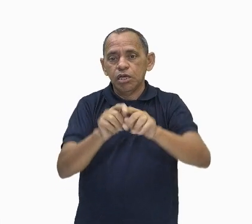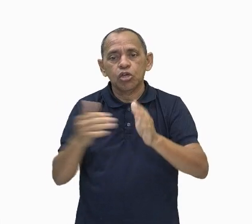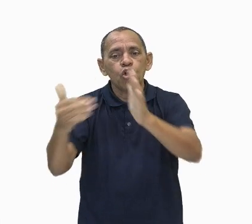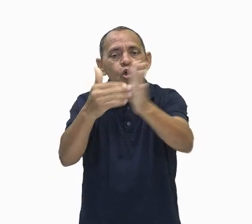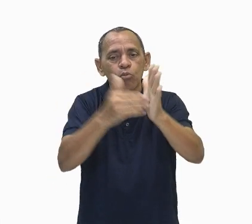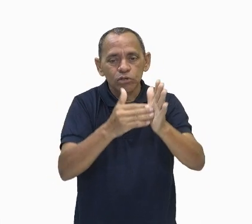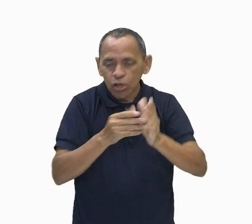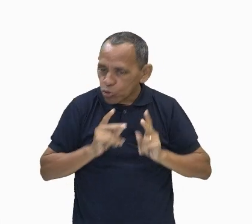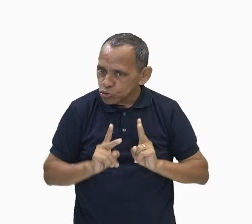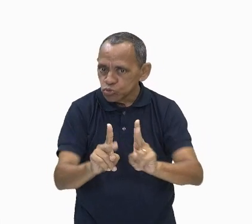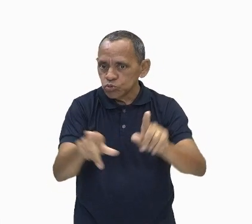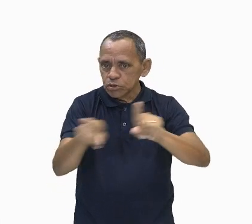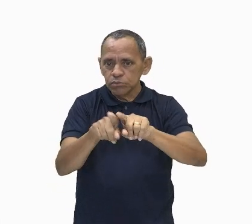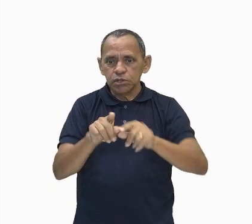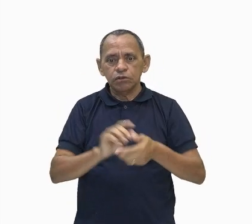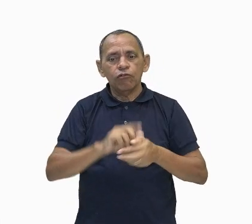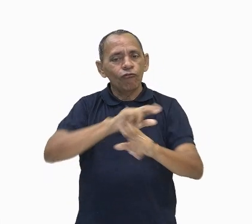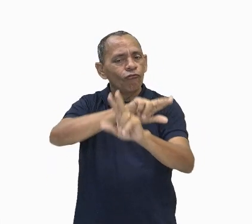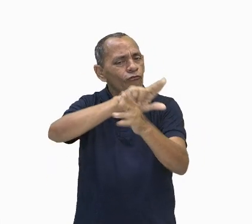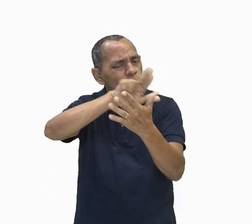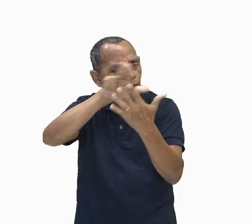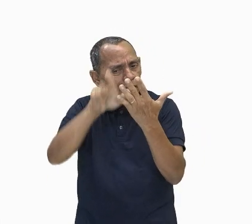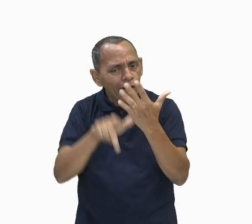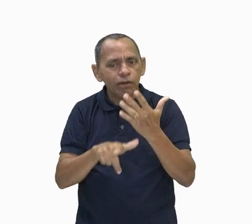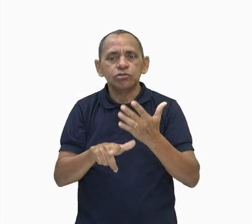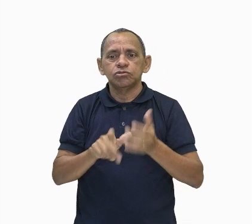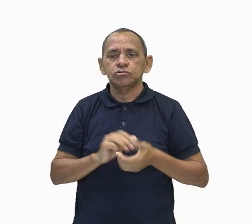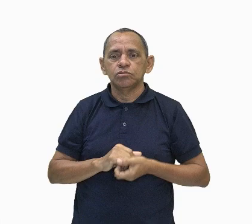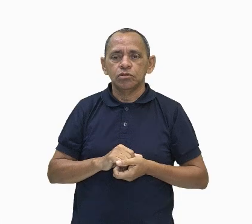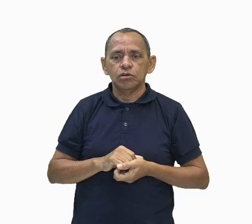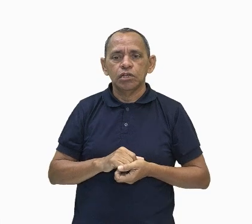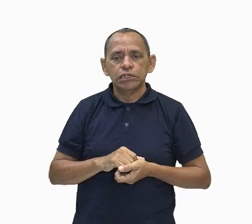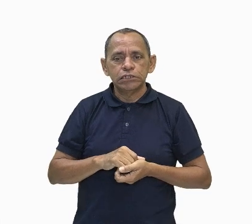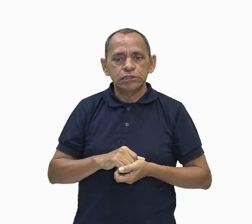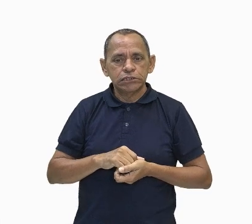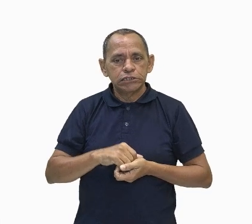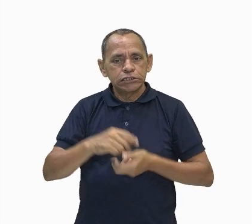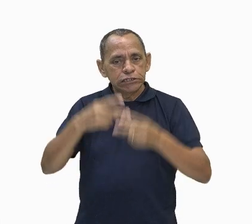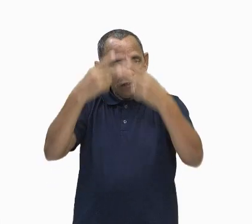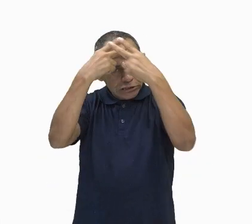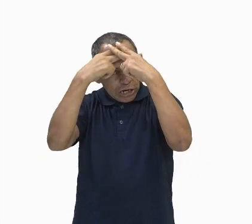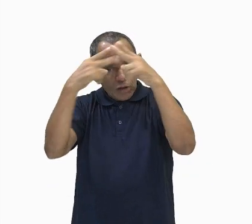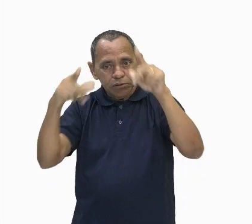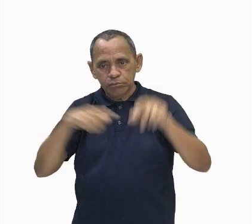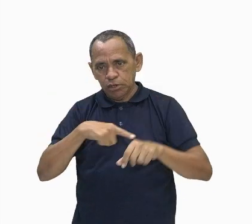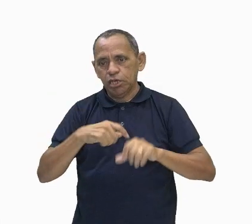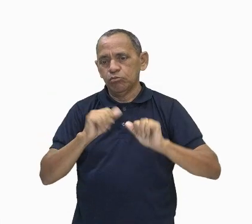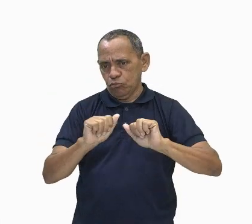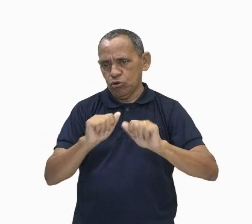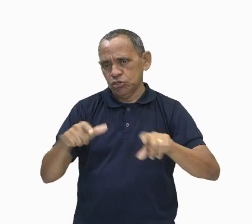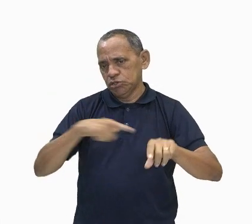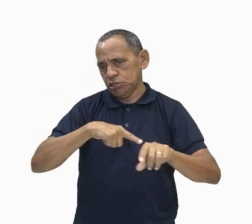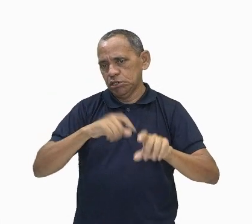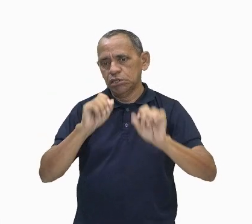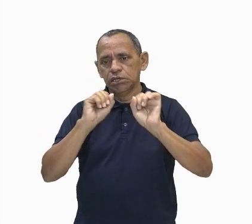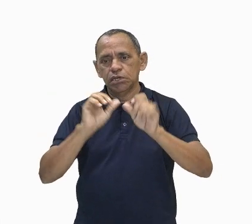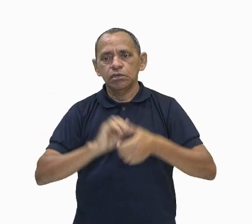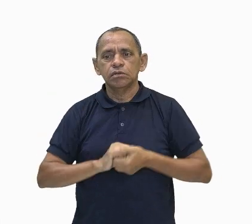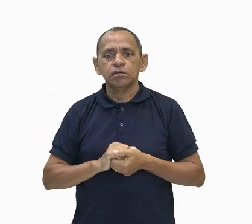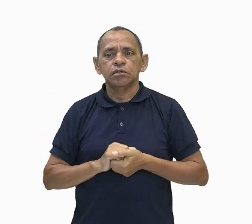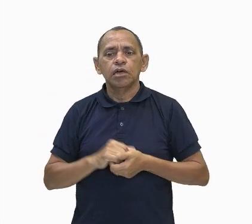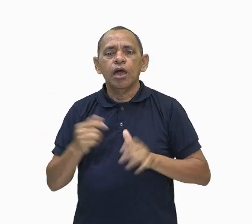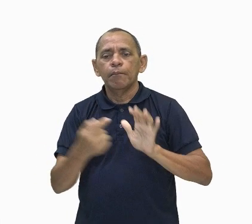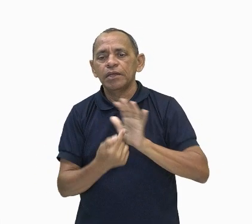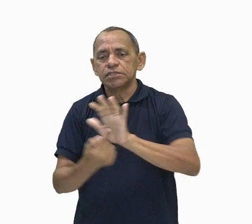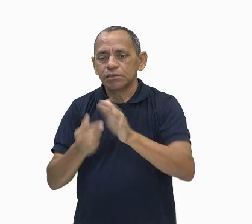São os vários obstáculos também, né? Talvez um obstáculo traumático. A emoção do eu lírico é forte, isso não está dito, como eu falei para vocês, é aquilo que a gente vê a